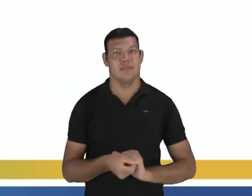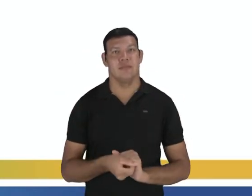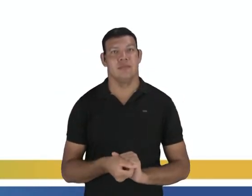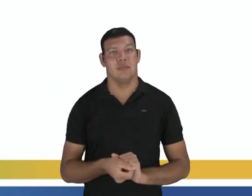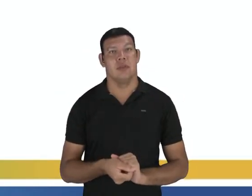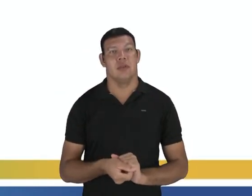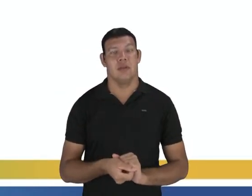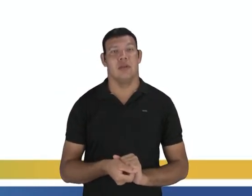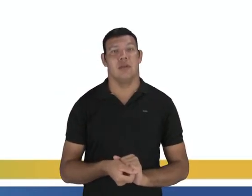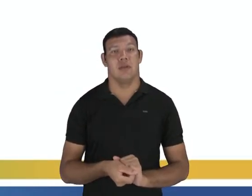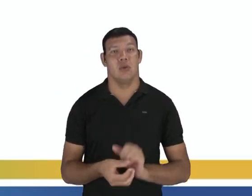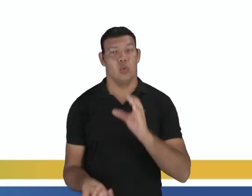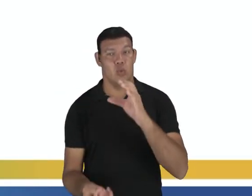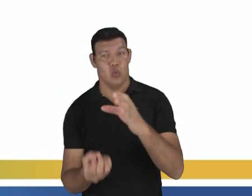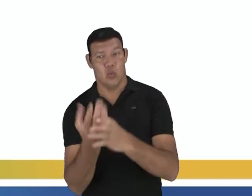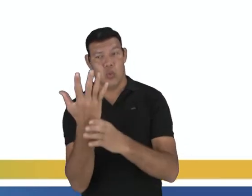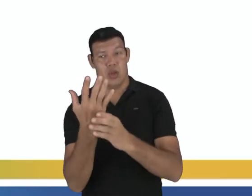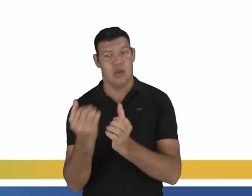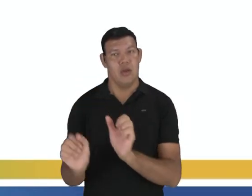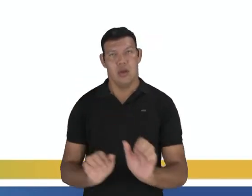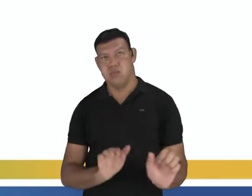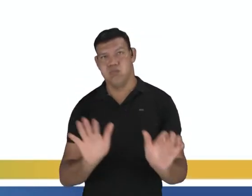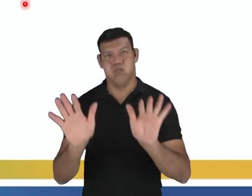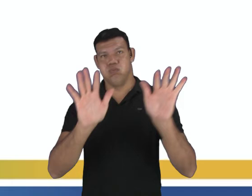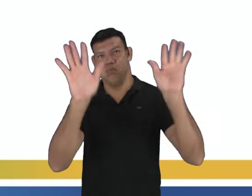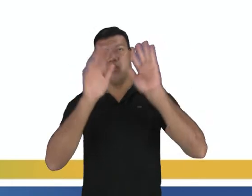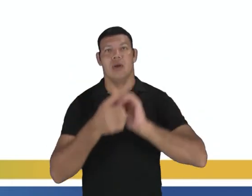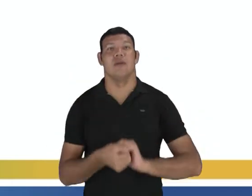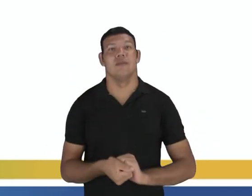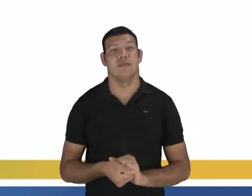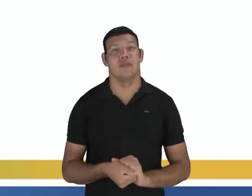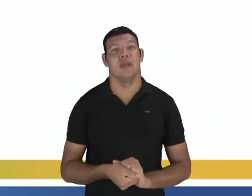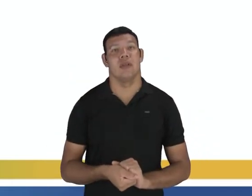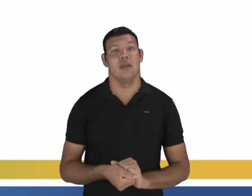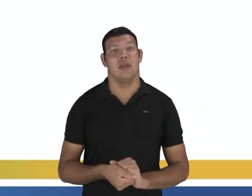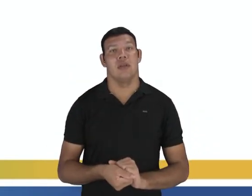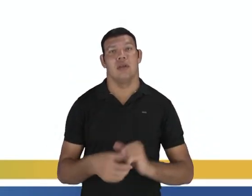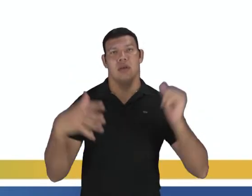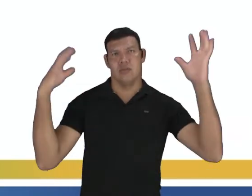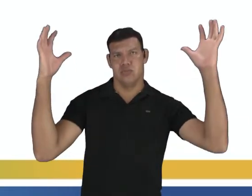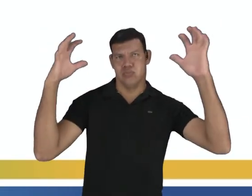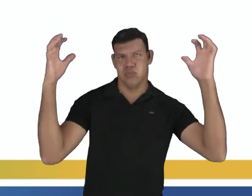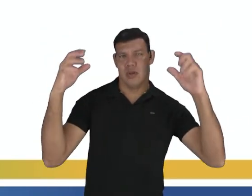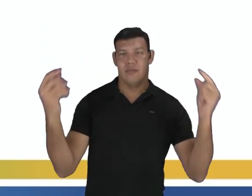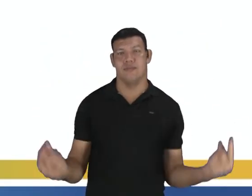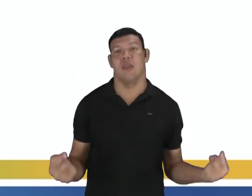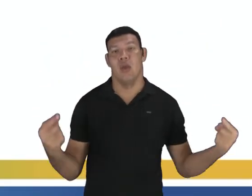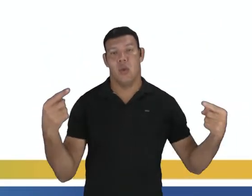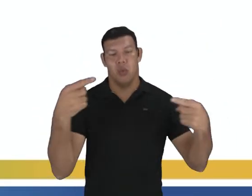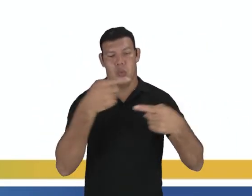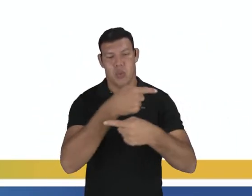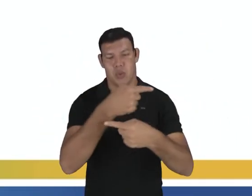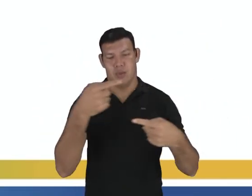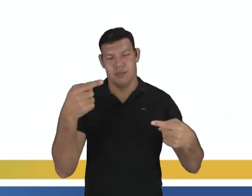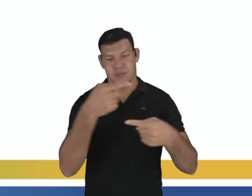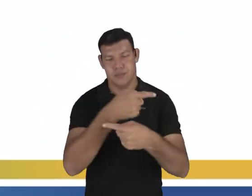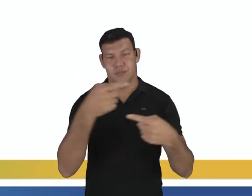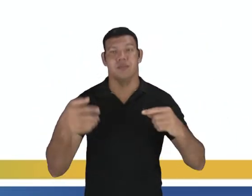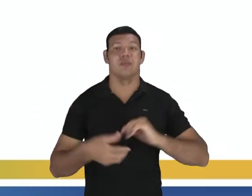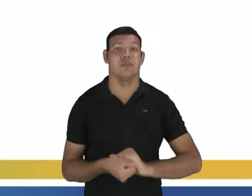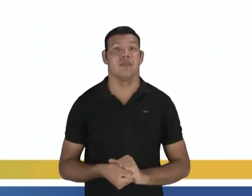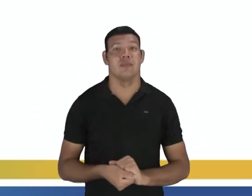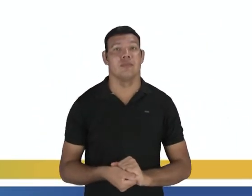ter formação de gases, se vai ter a precipitação ou se essa reação ela vai ser